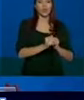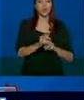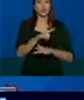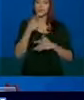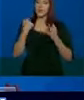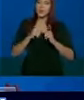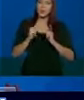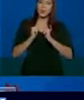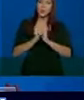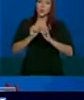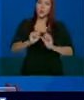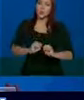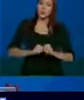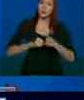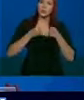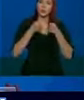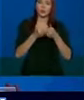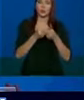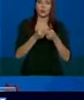Temos que estar juntos no esforço